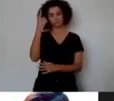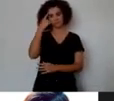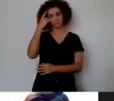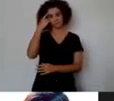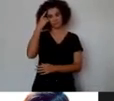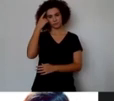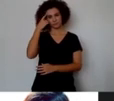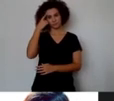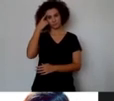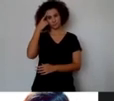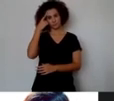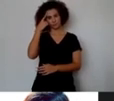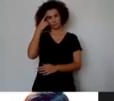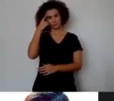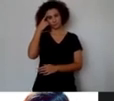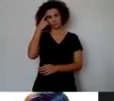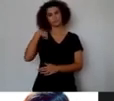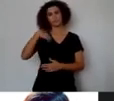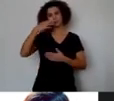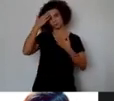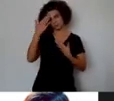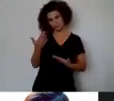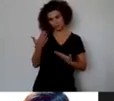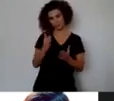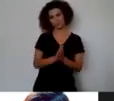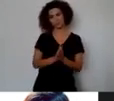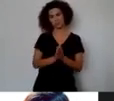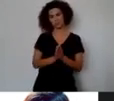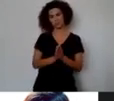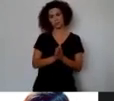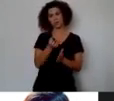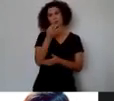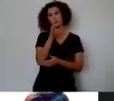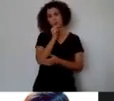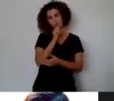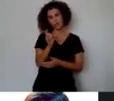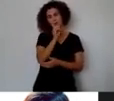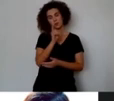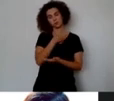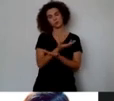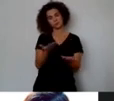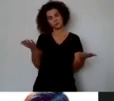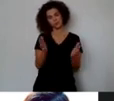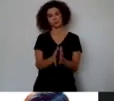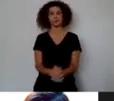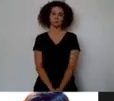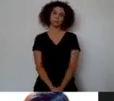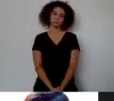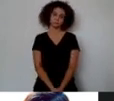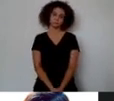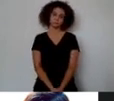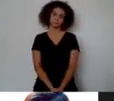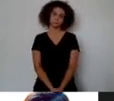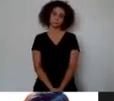repensando você as nossas práticas. Obrigada e bom sábado, fim de semana para vocês. Muito obrigada. Pessoal, Desculpa,